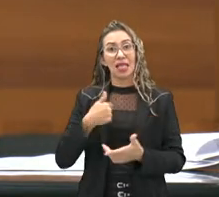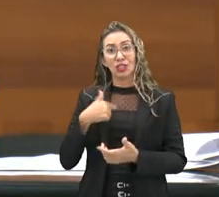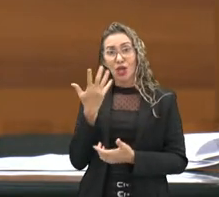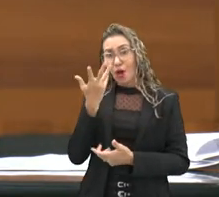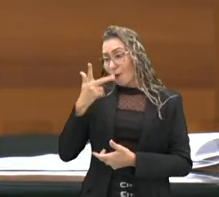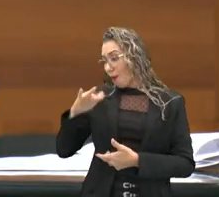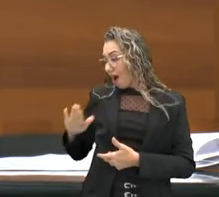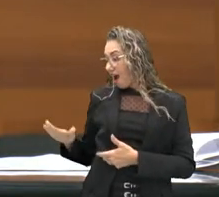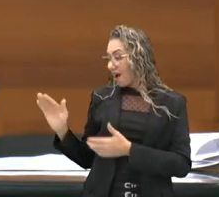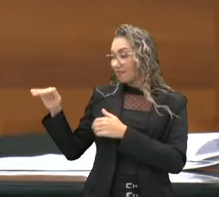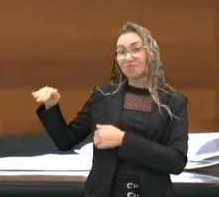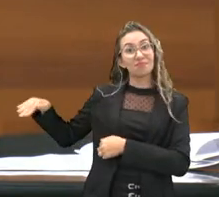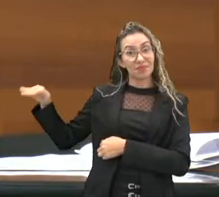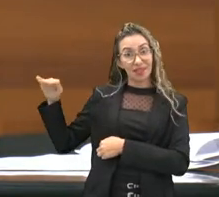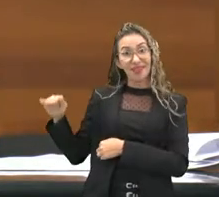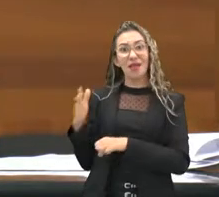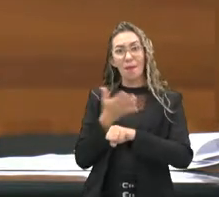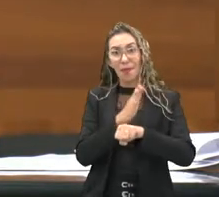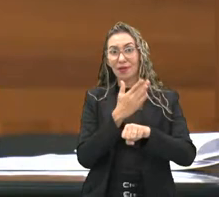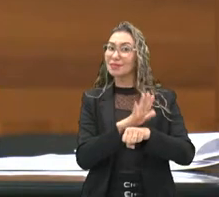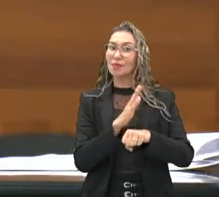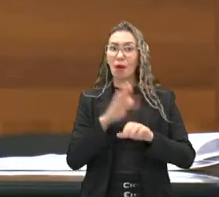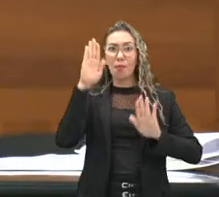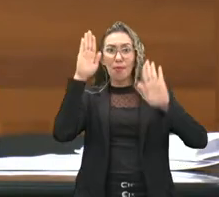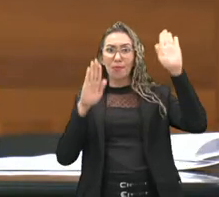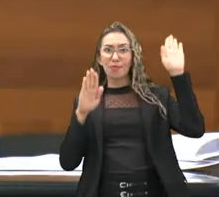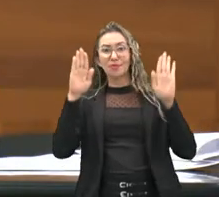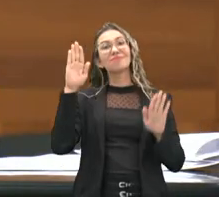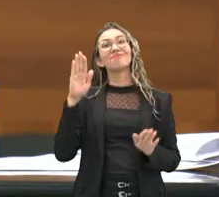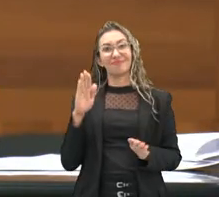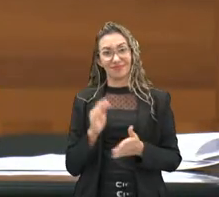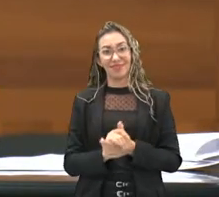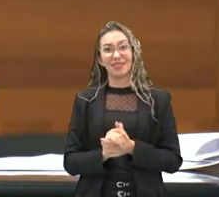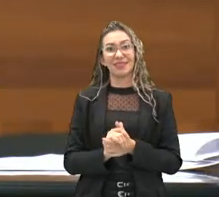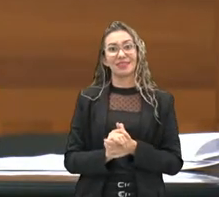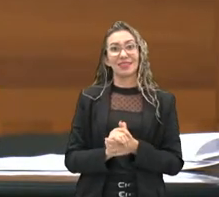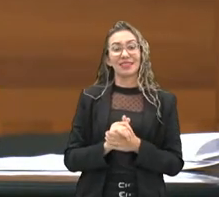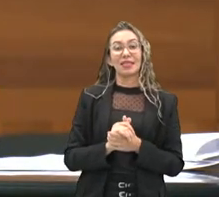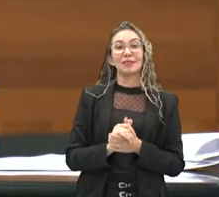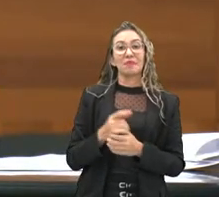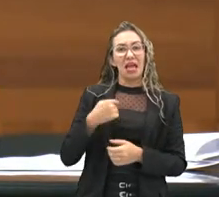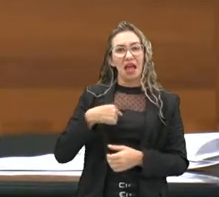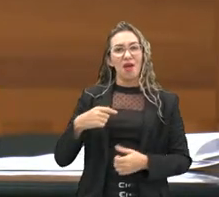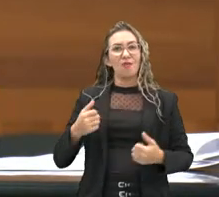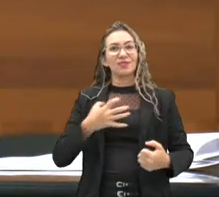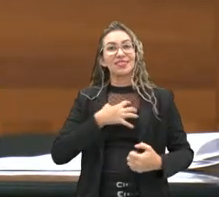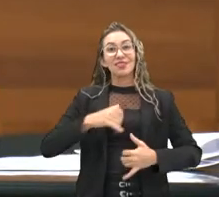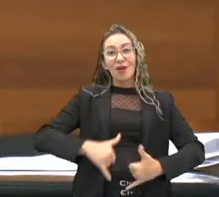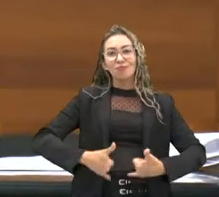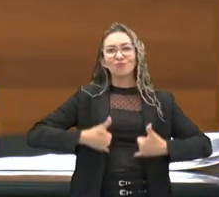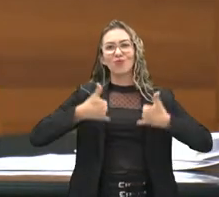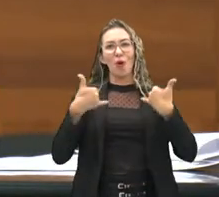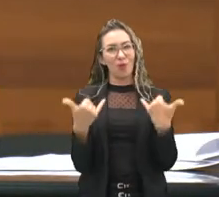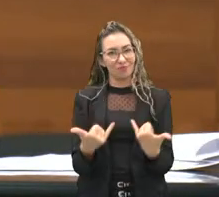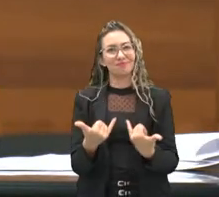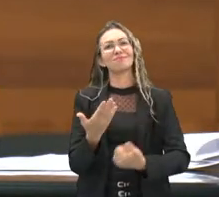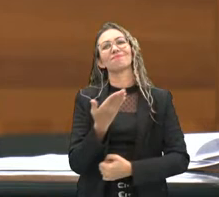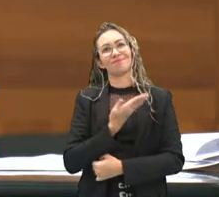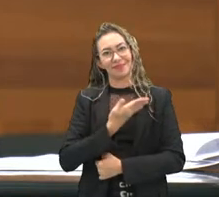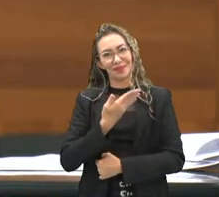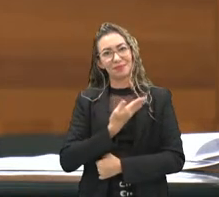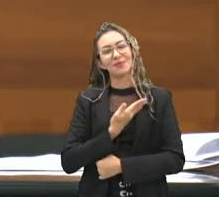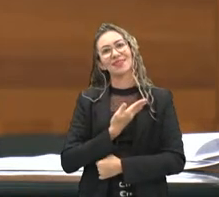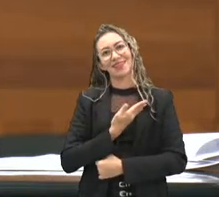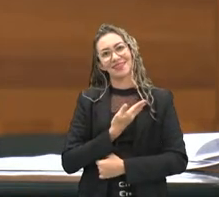eleitorais no glorioso PSD e me orgulhava da grande amizade que uniu o